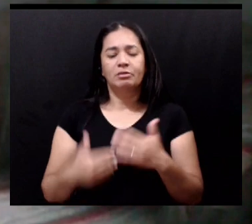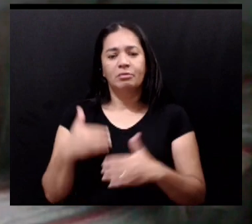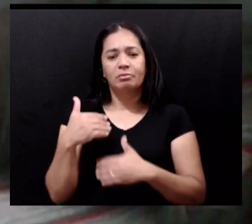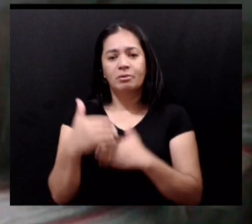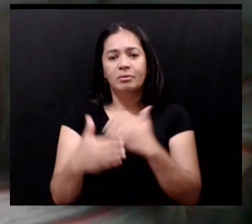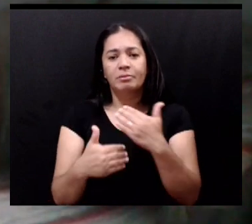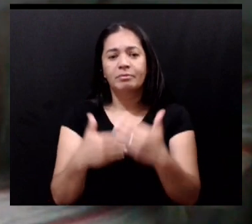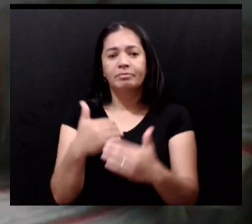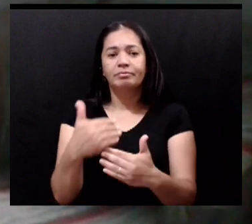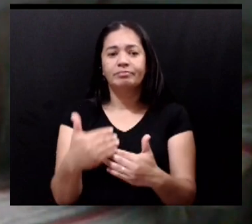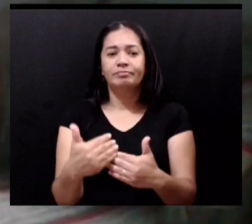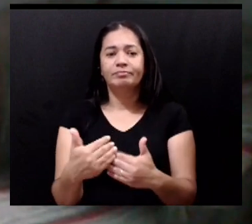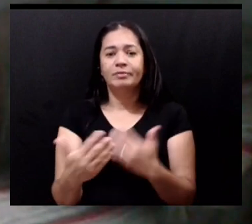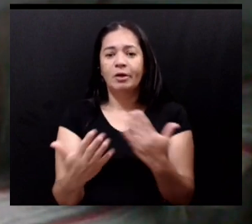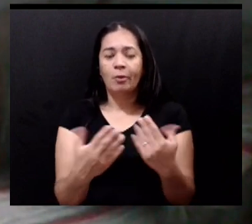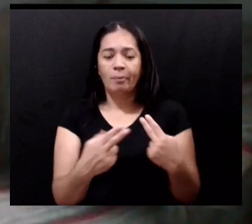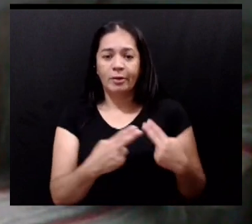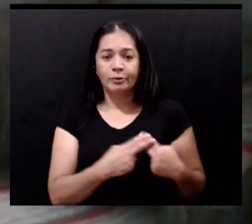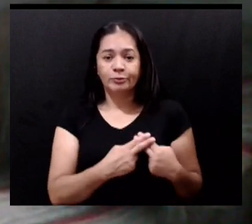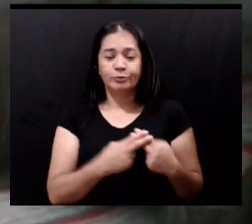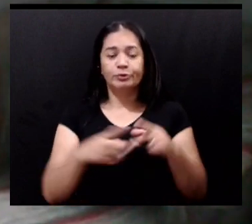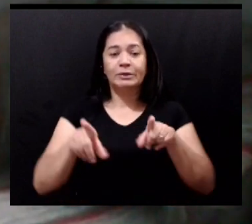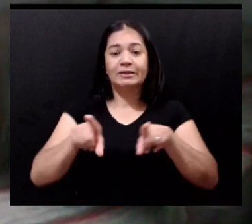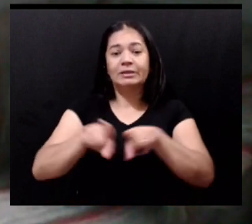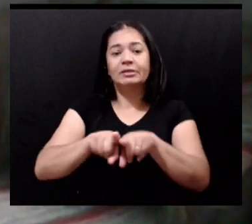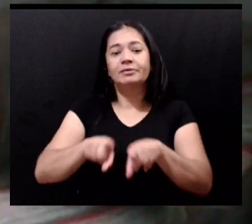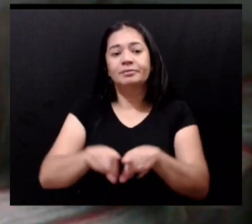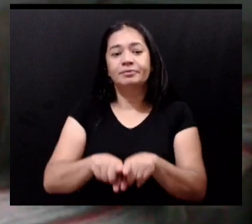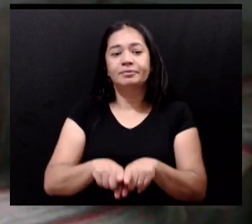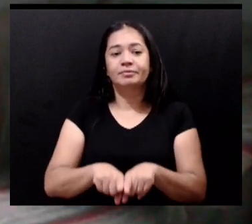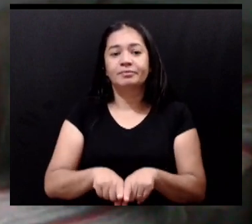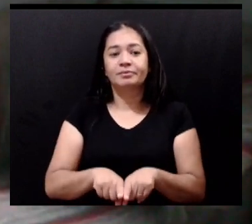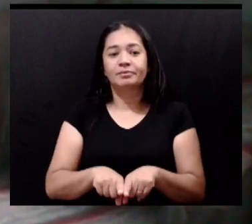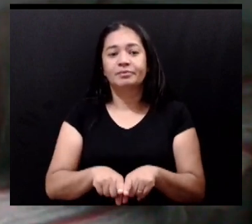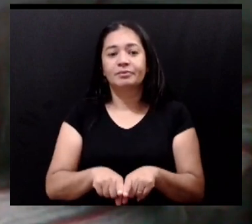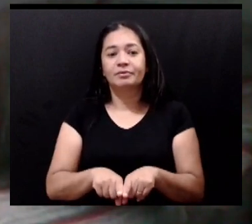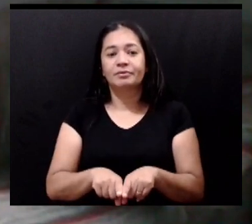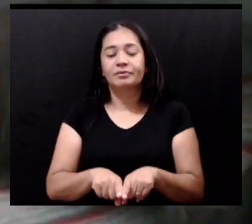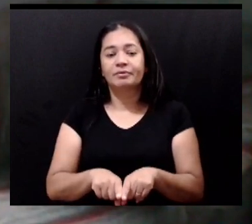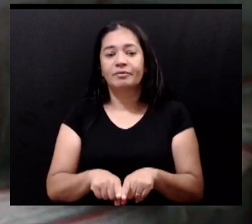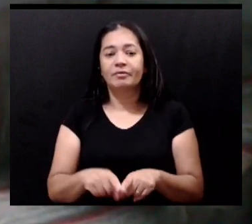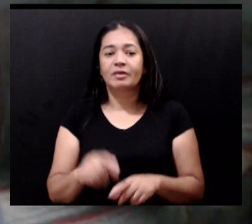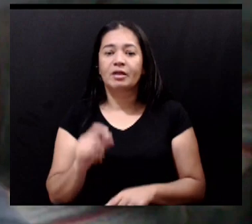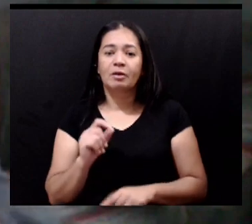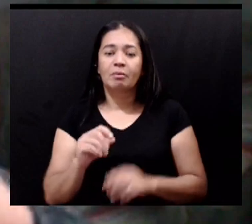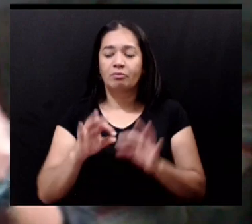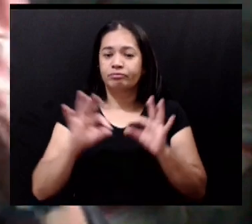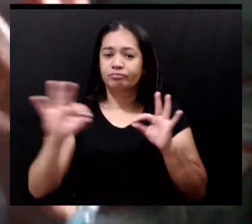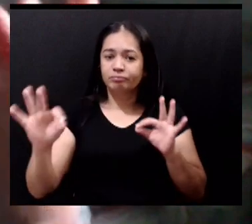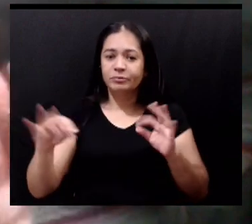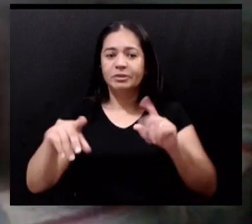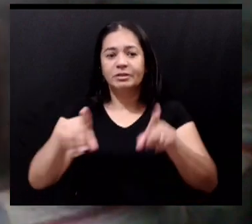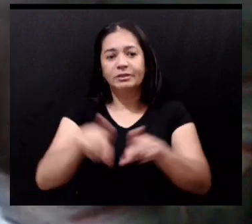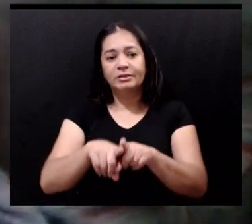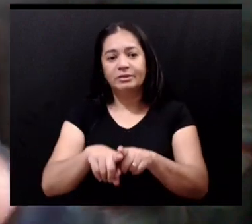E também chamamos de luto antecipatório, que é dessa perda que está por vir. Então, a